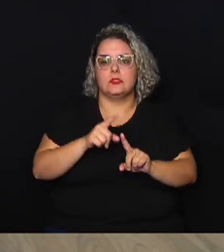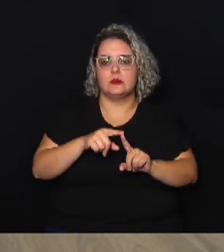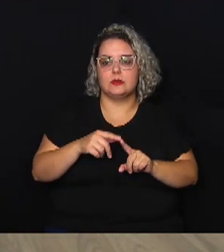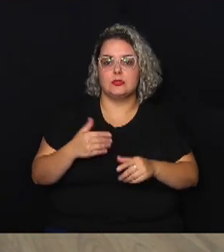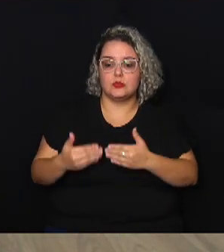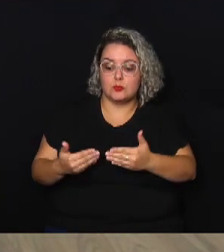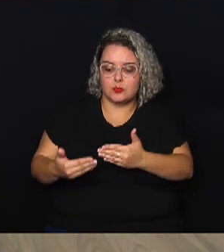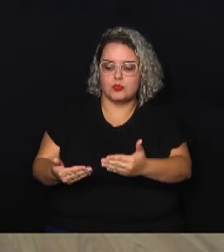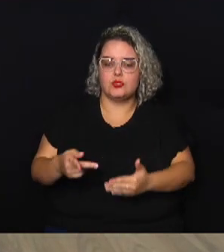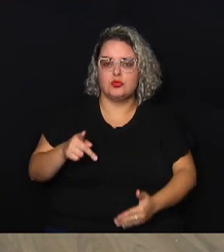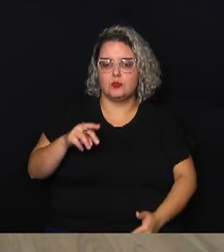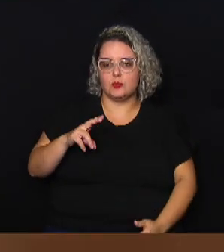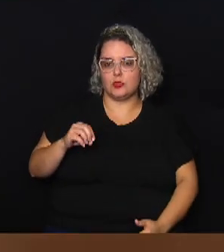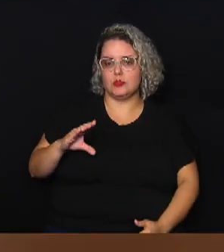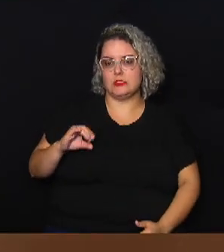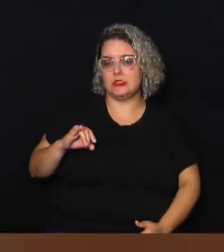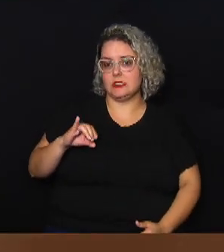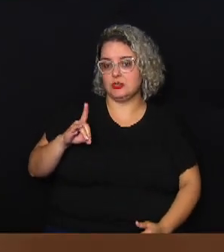procedimento?